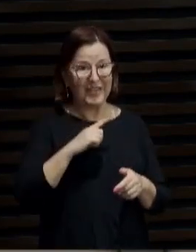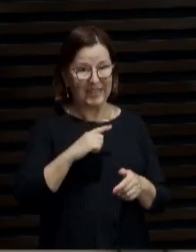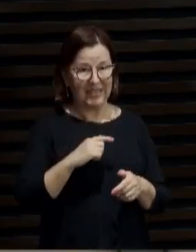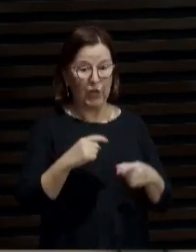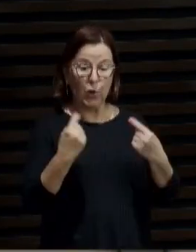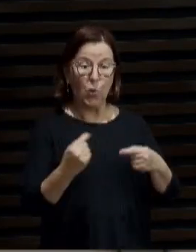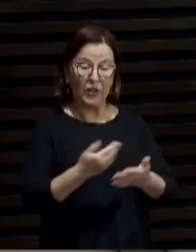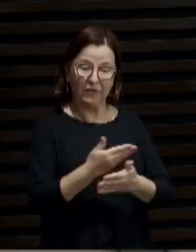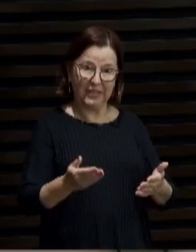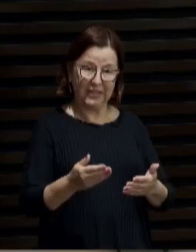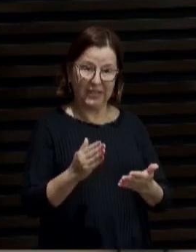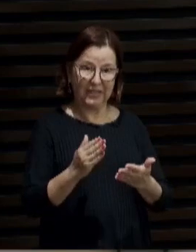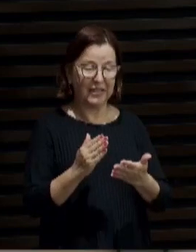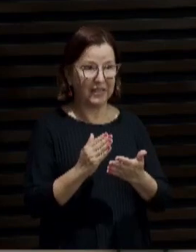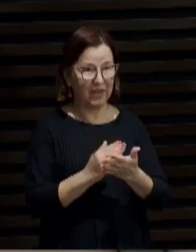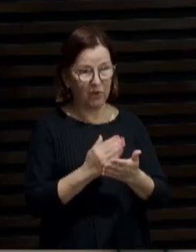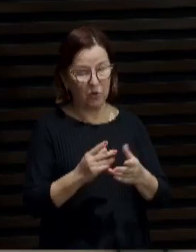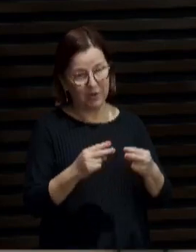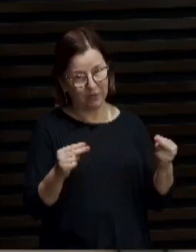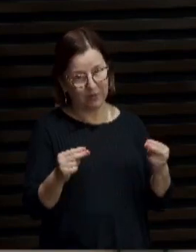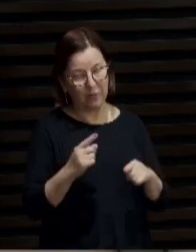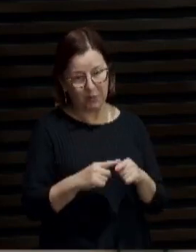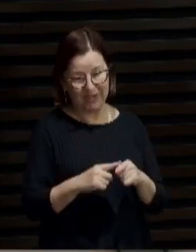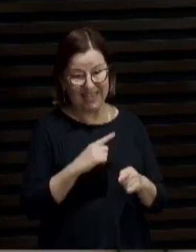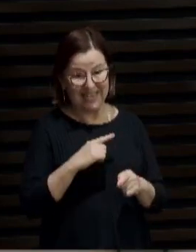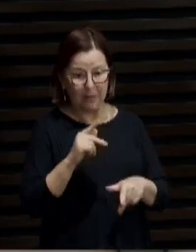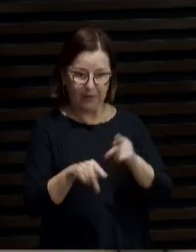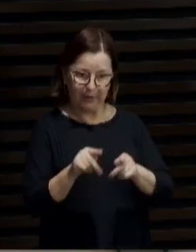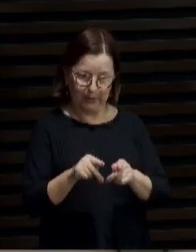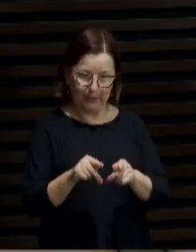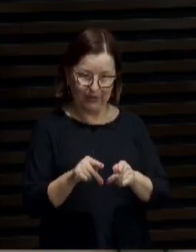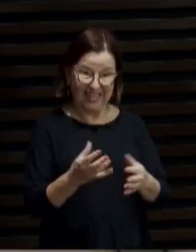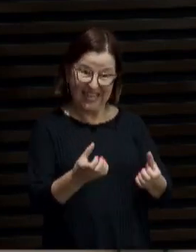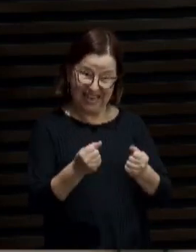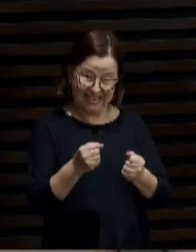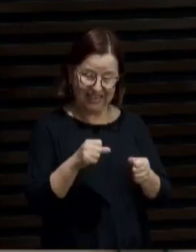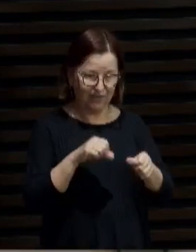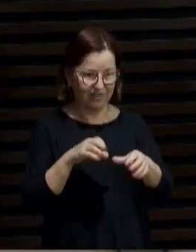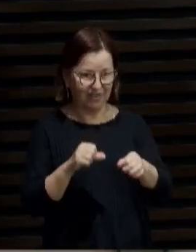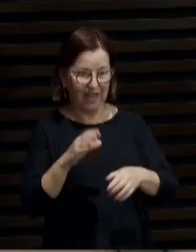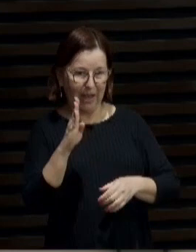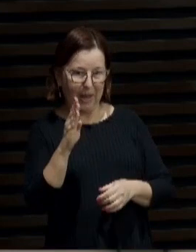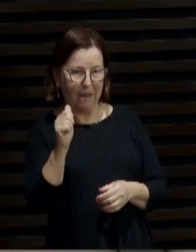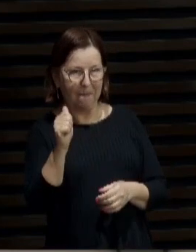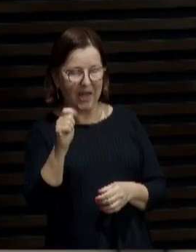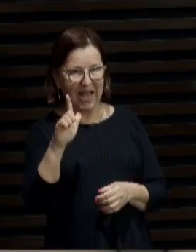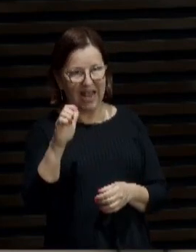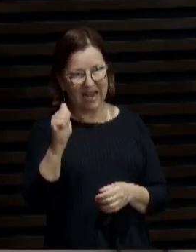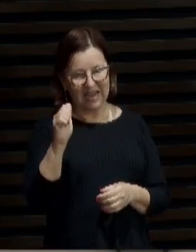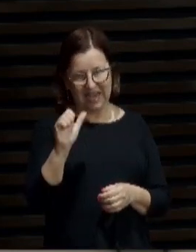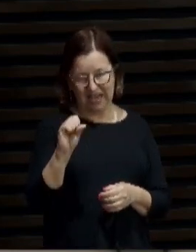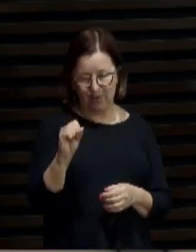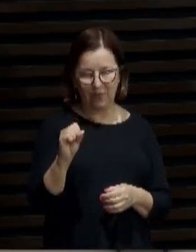que tens aí os que sustentam a doutrina de Balaão, o qual ensinava a Balaque a armar